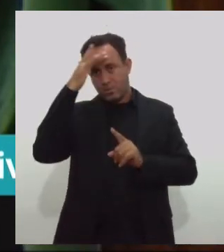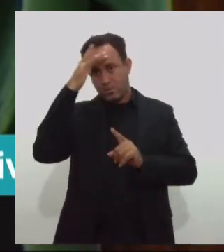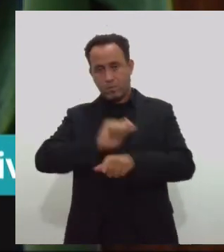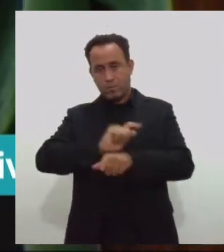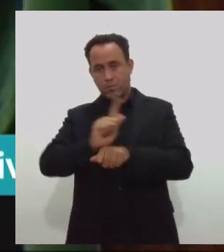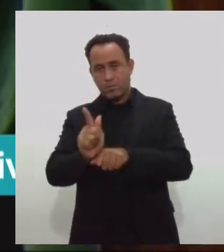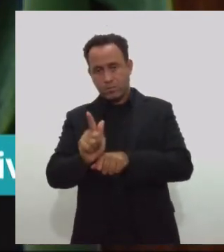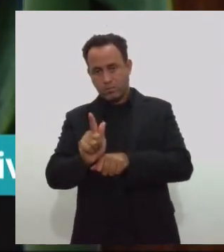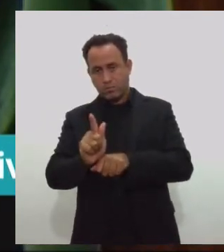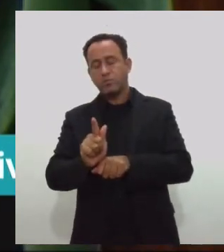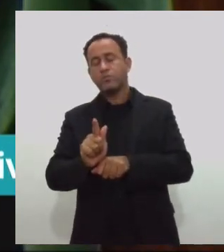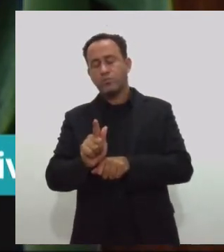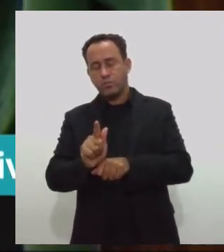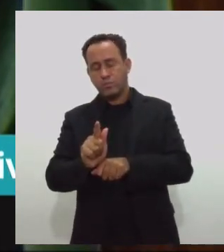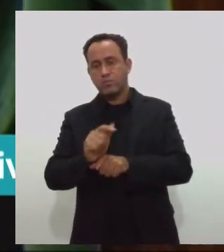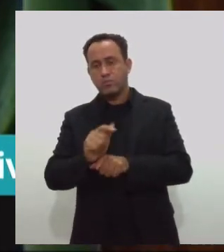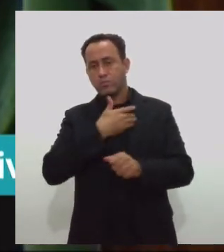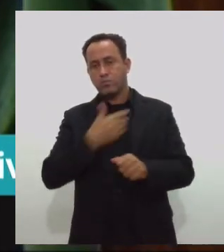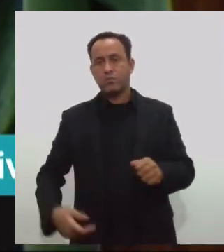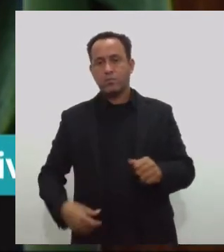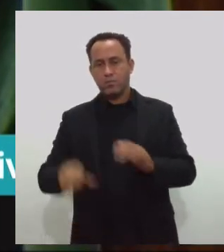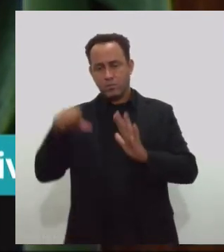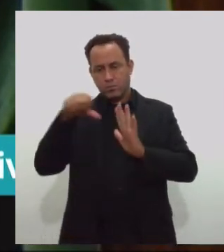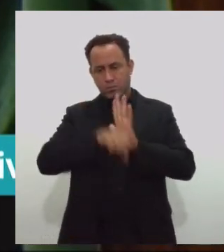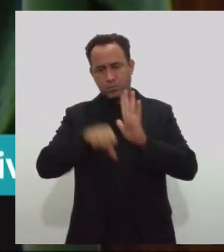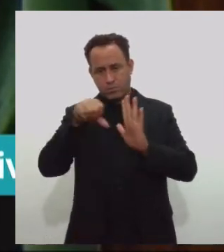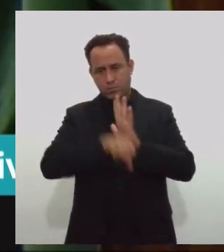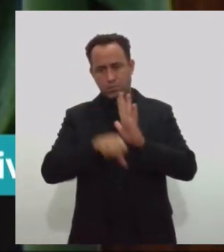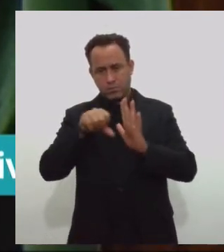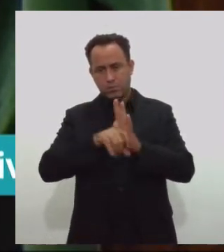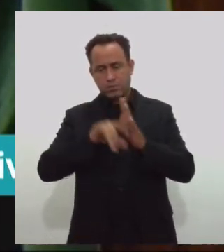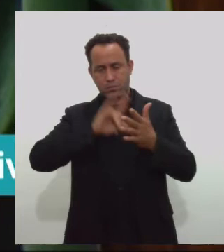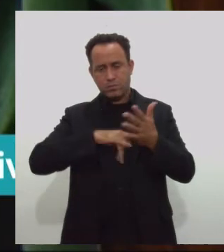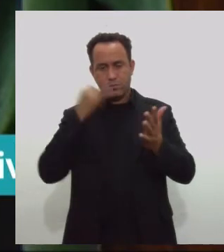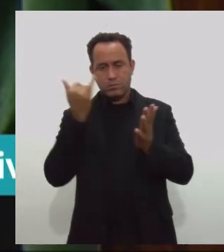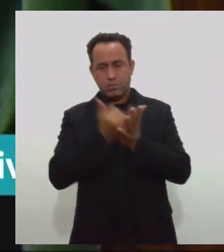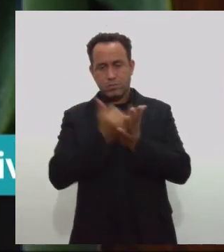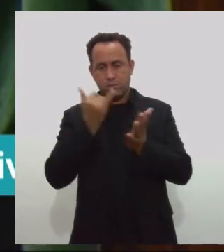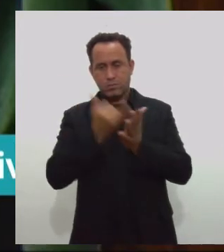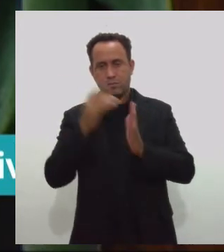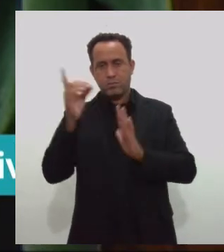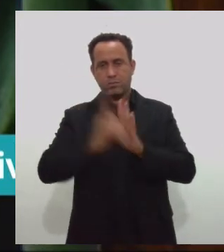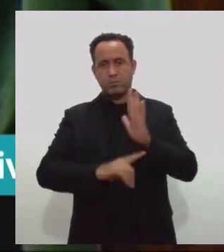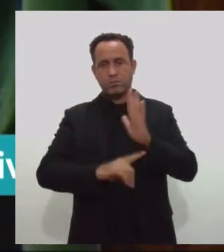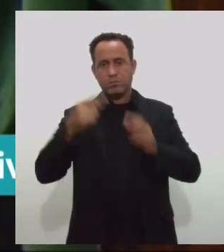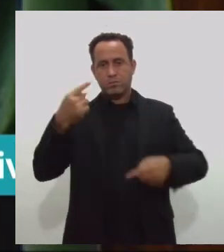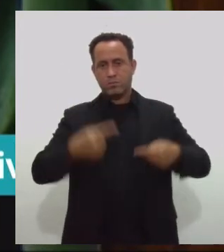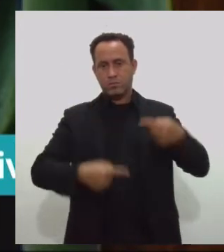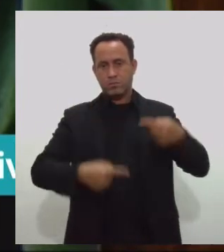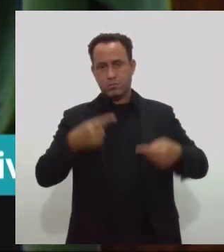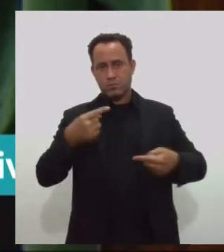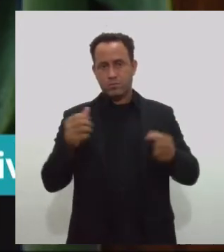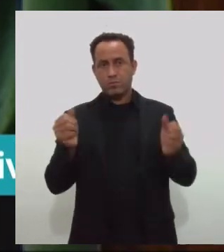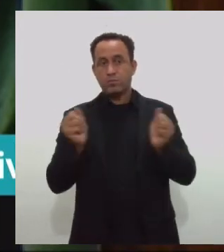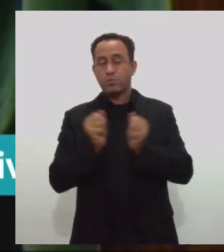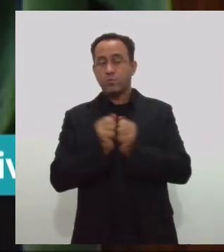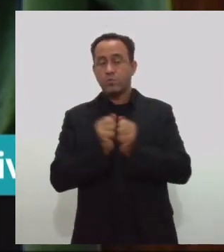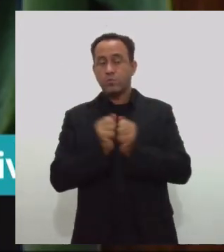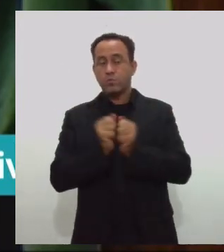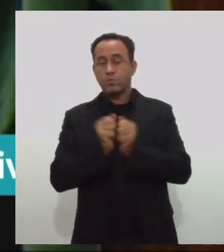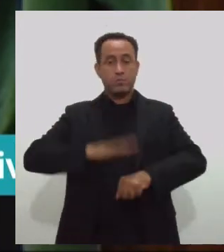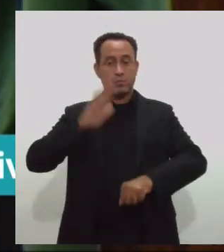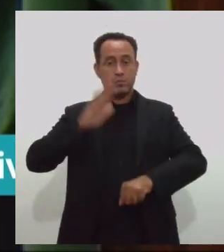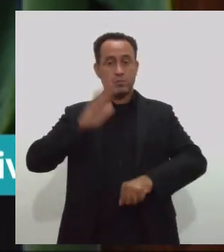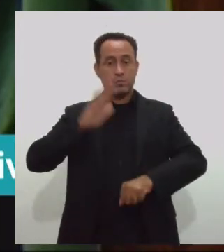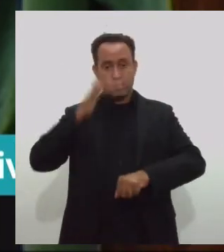punido severamente com multas vultosas e suspensão de direitos políticos. Com isso, cada vez mais as